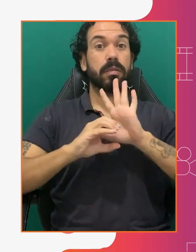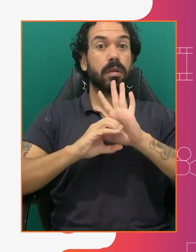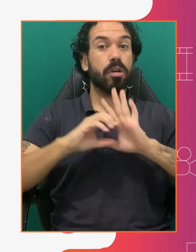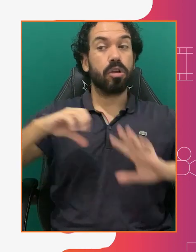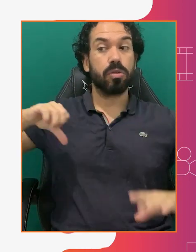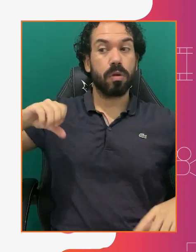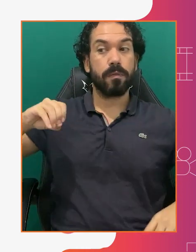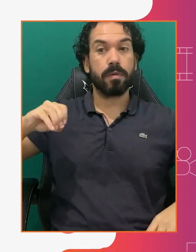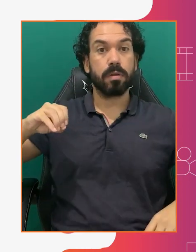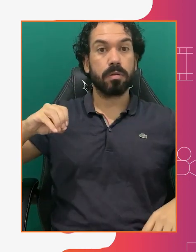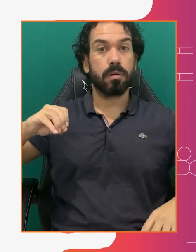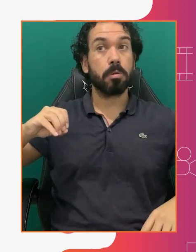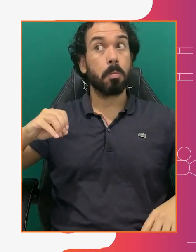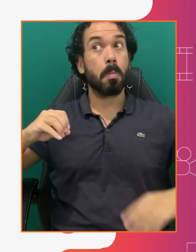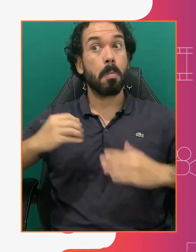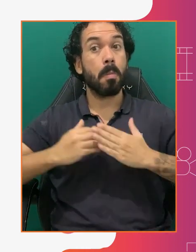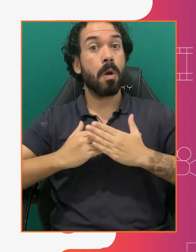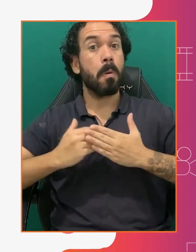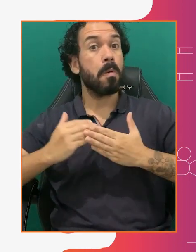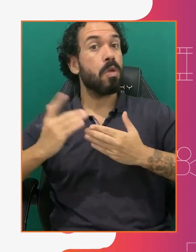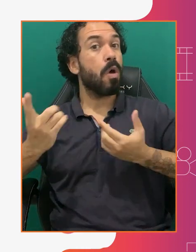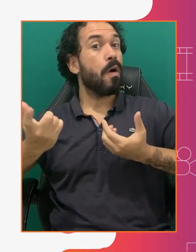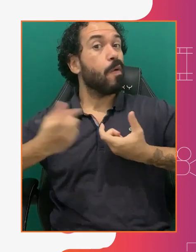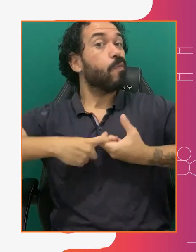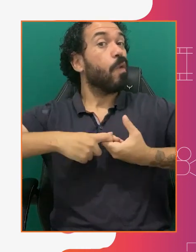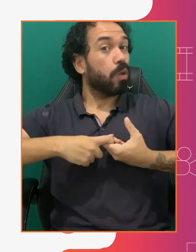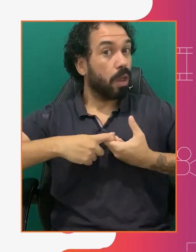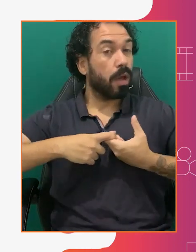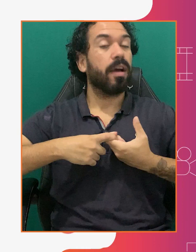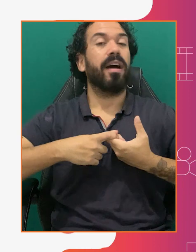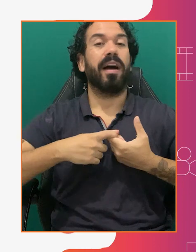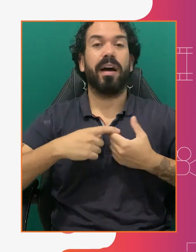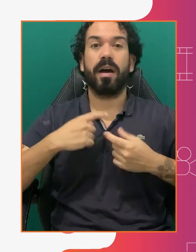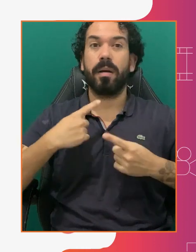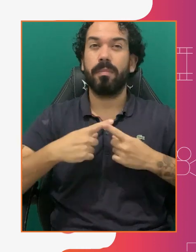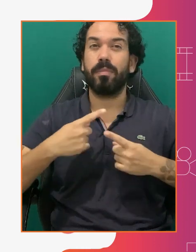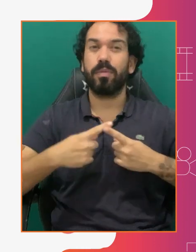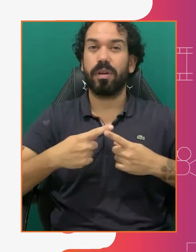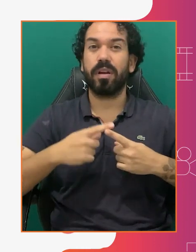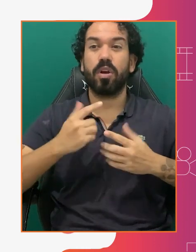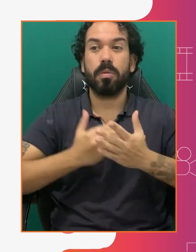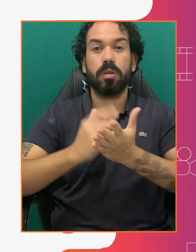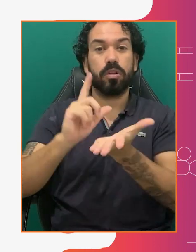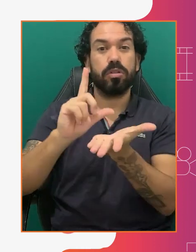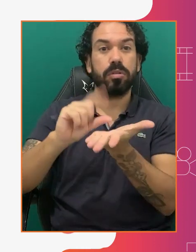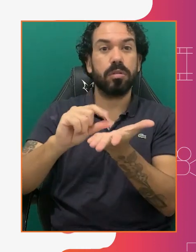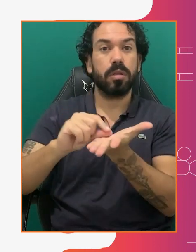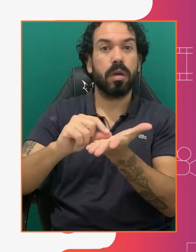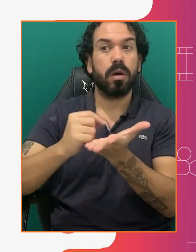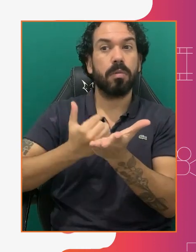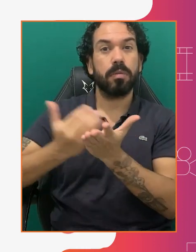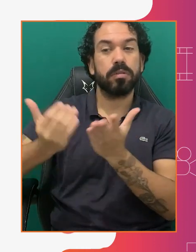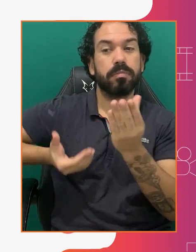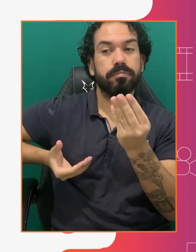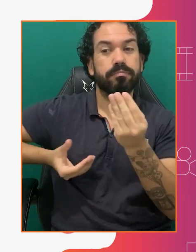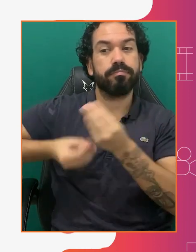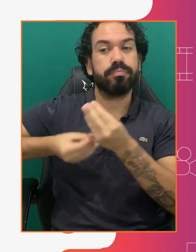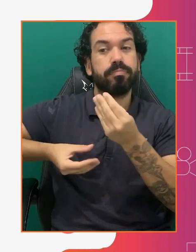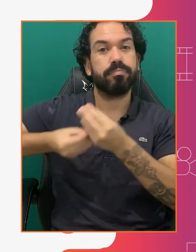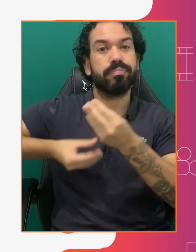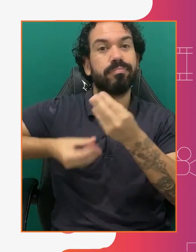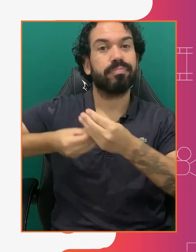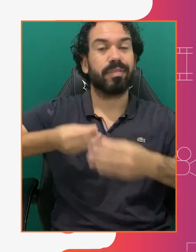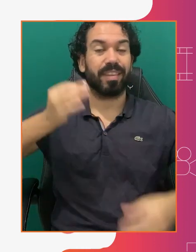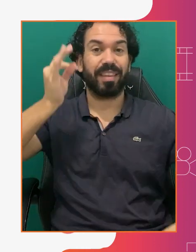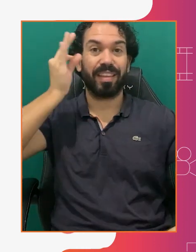de 90, o stop motion viveu um renascimento, quando os recursos digitais começaram a ser